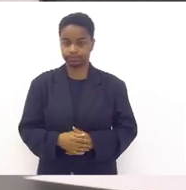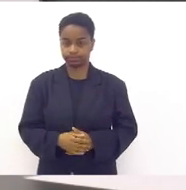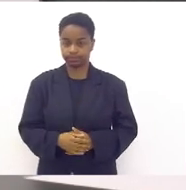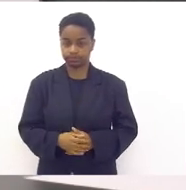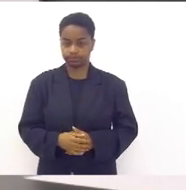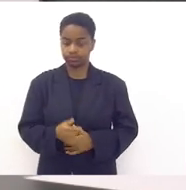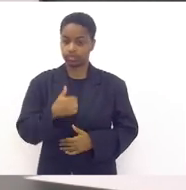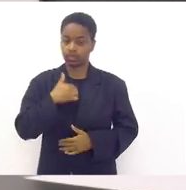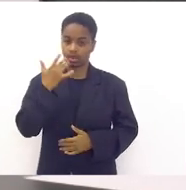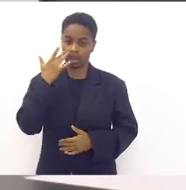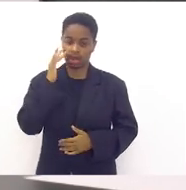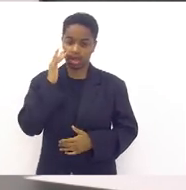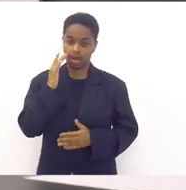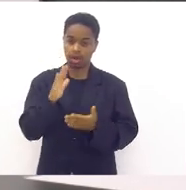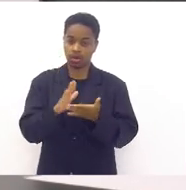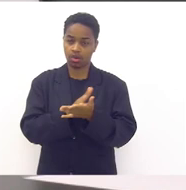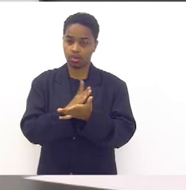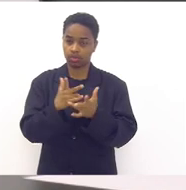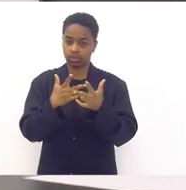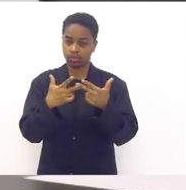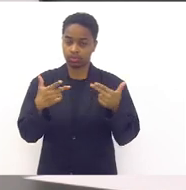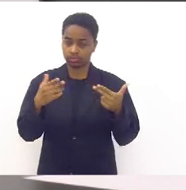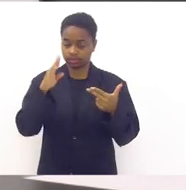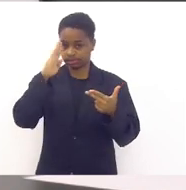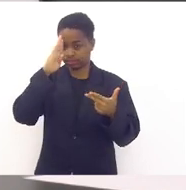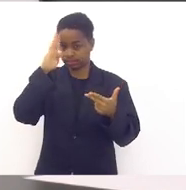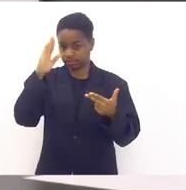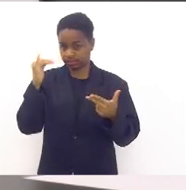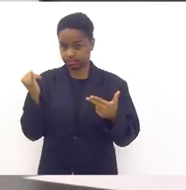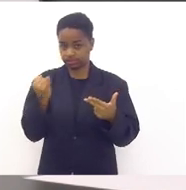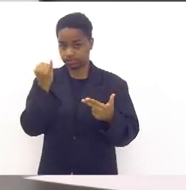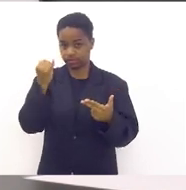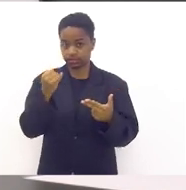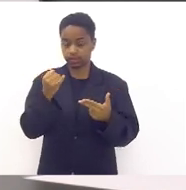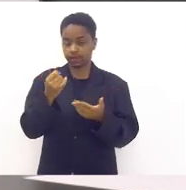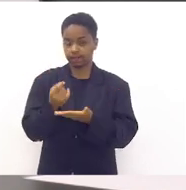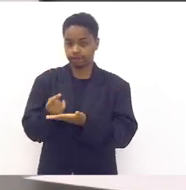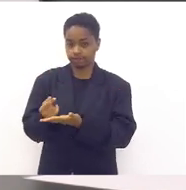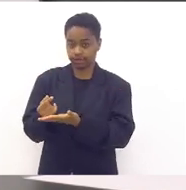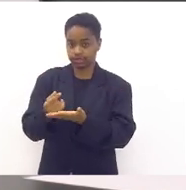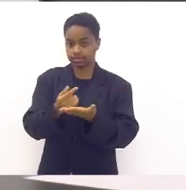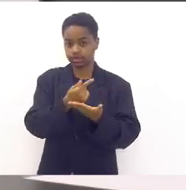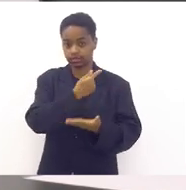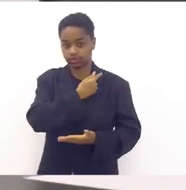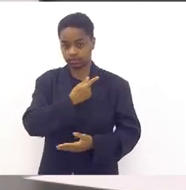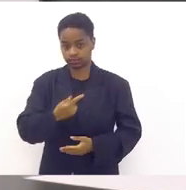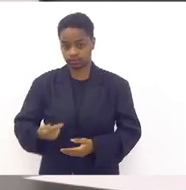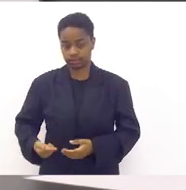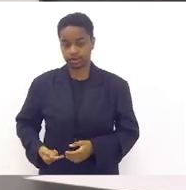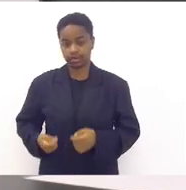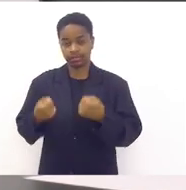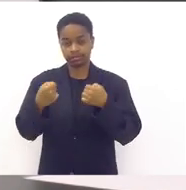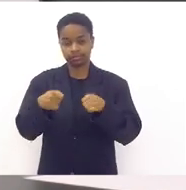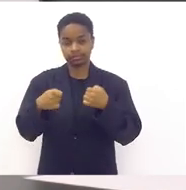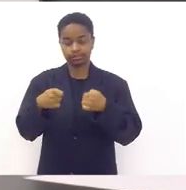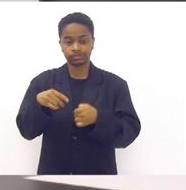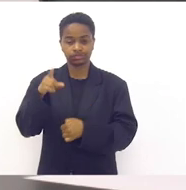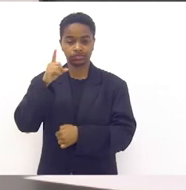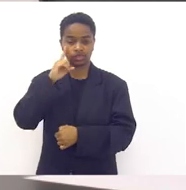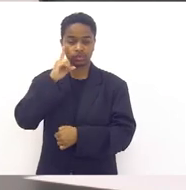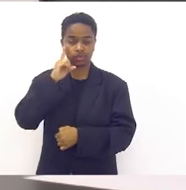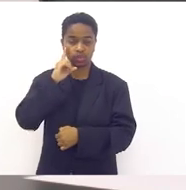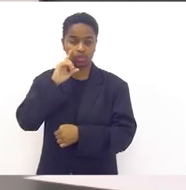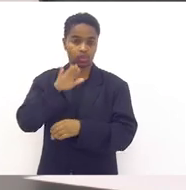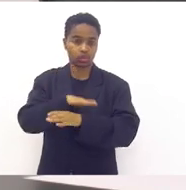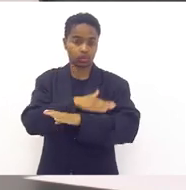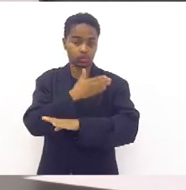algumas coisas são fundamentais, a Fazenda, o governo, o governador, tinham que estar 24 horas. É